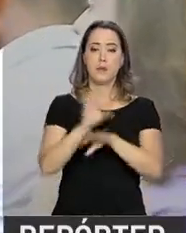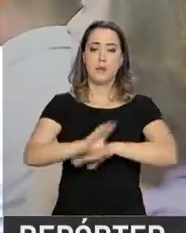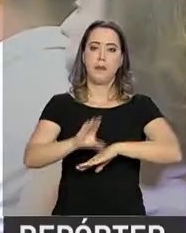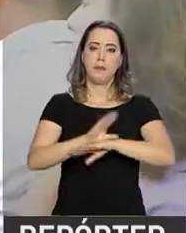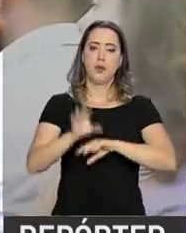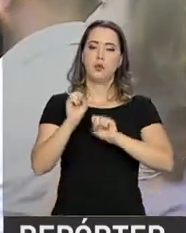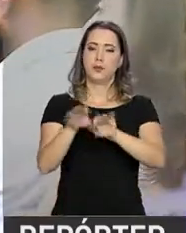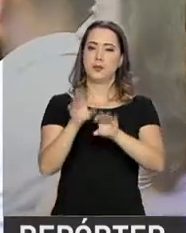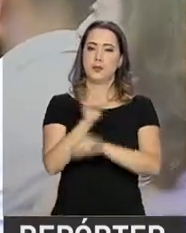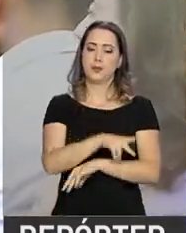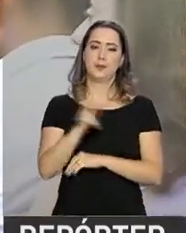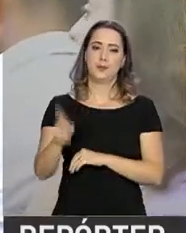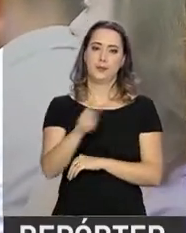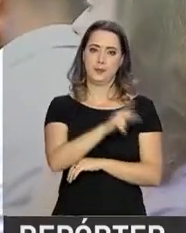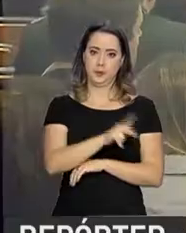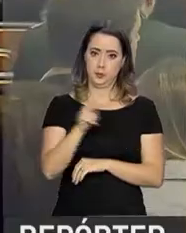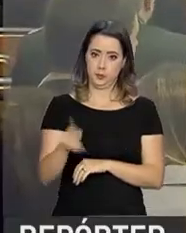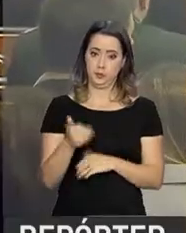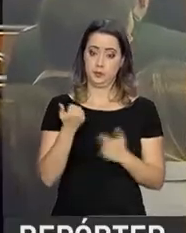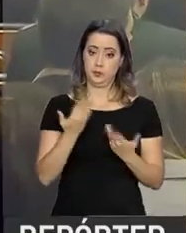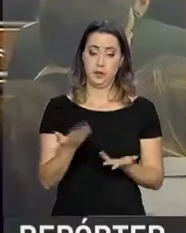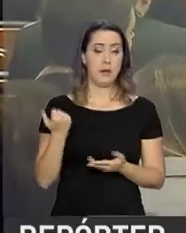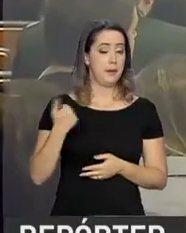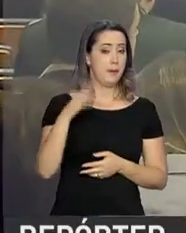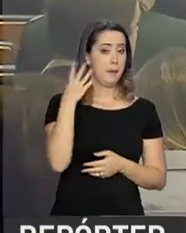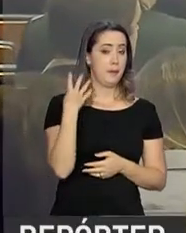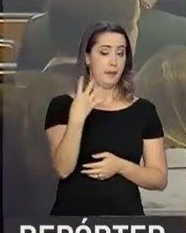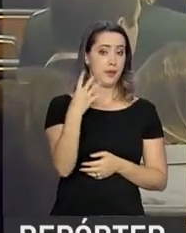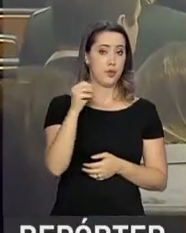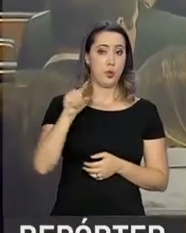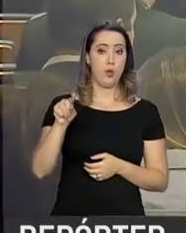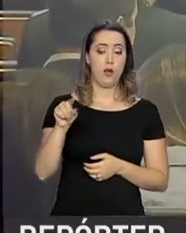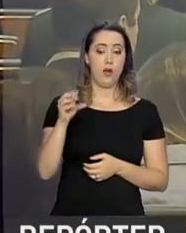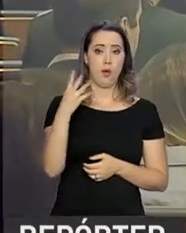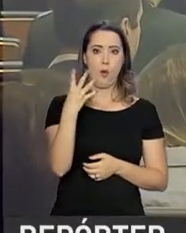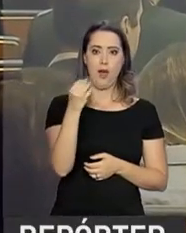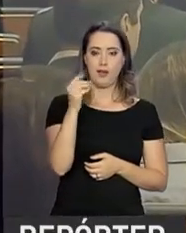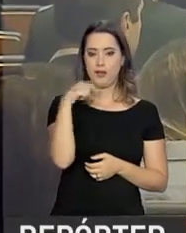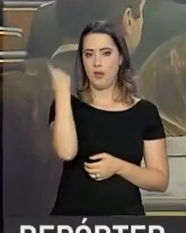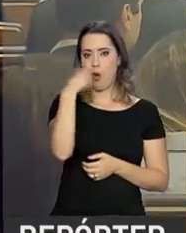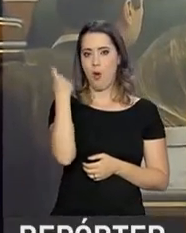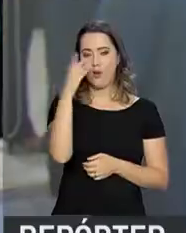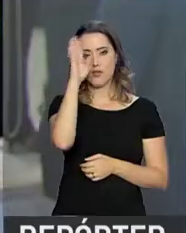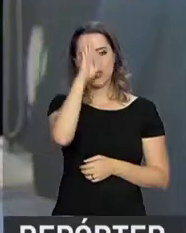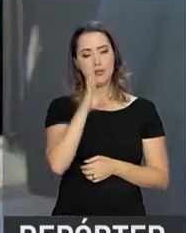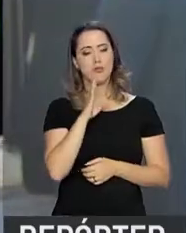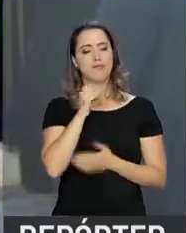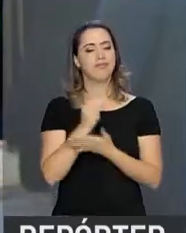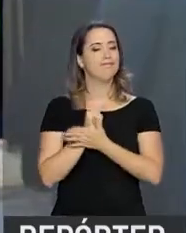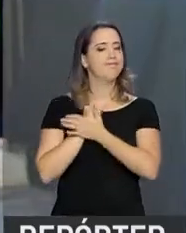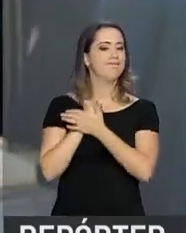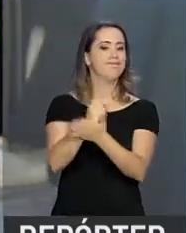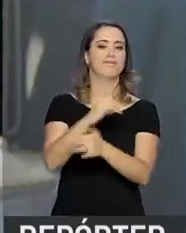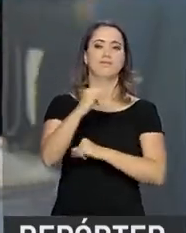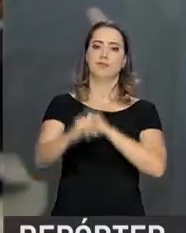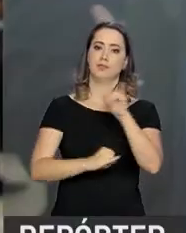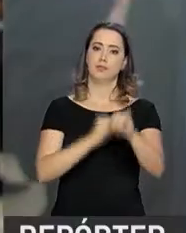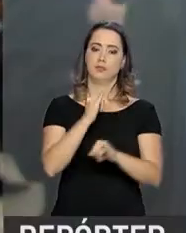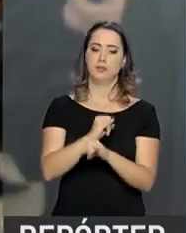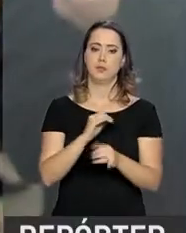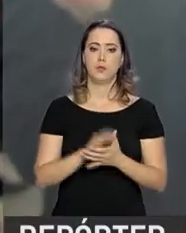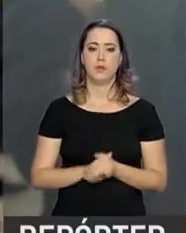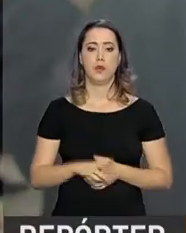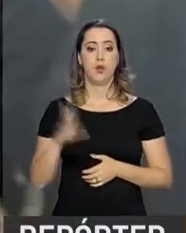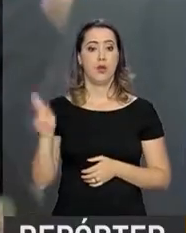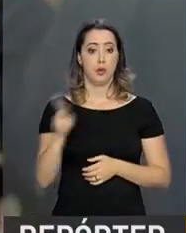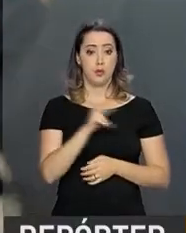formar professores em educação financeira. São mais de 40 horas de conteúdo, de graça e disponível na internet. O